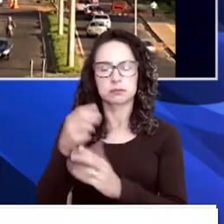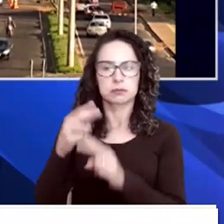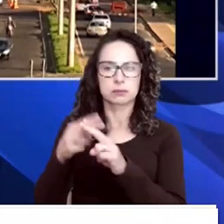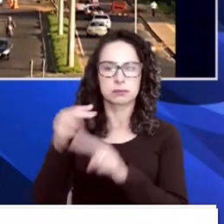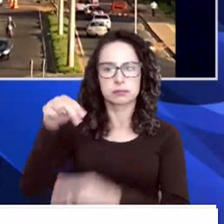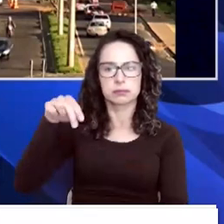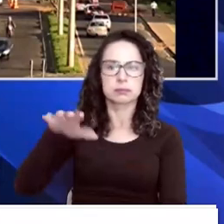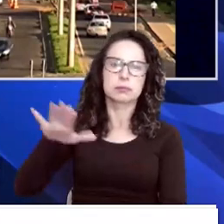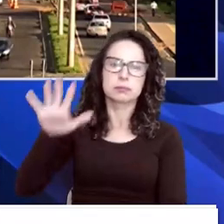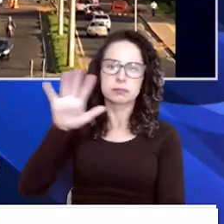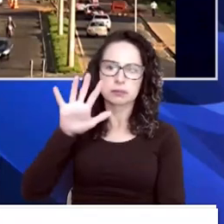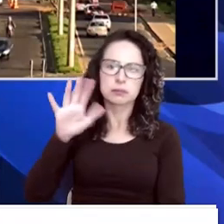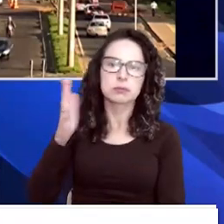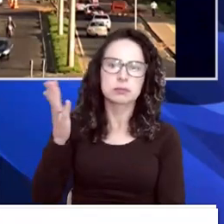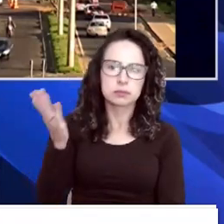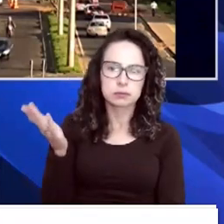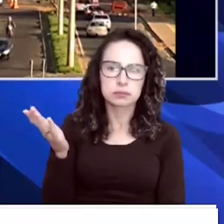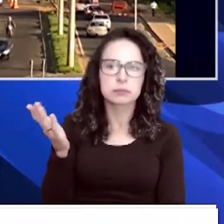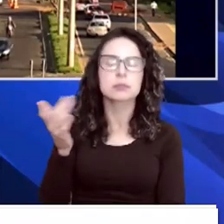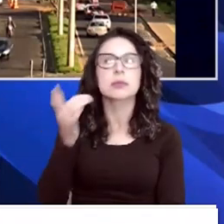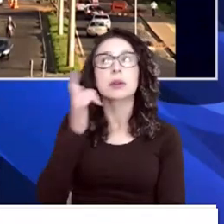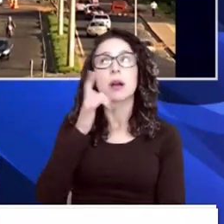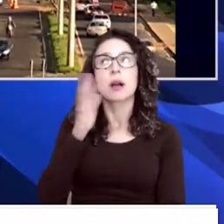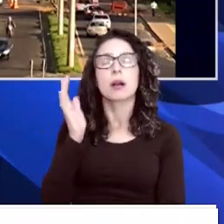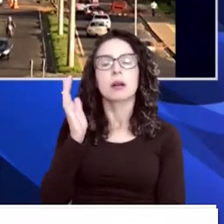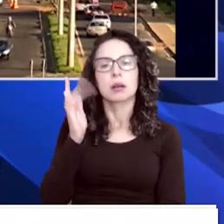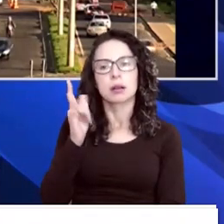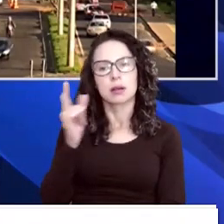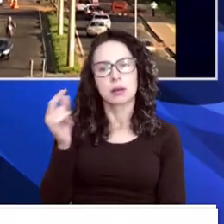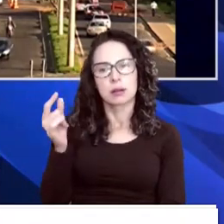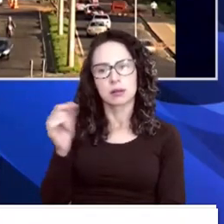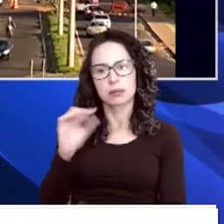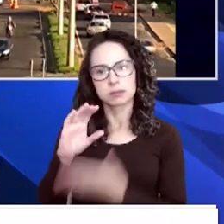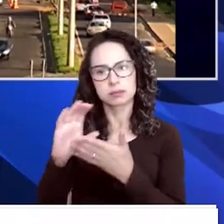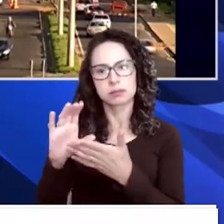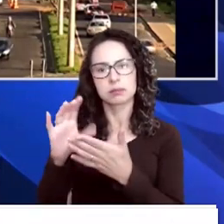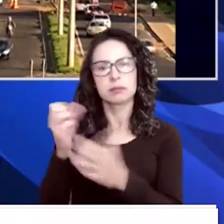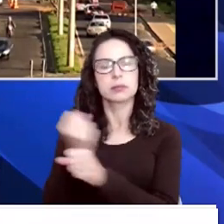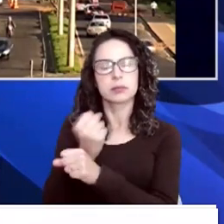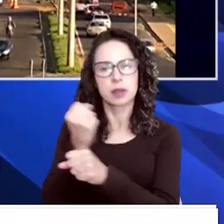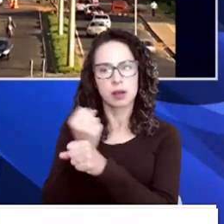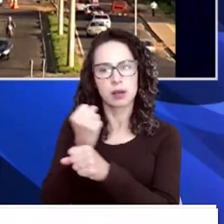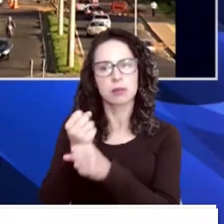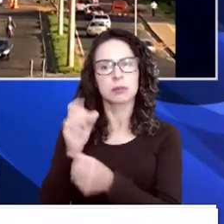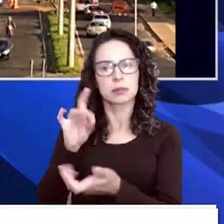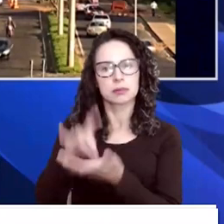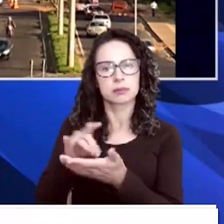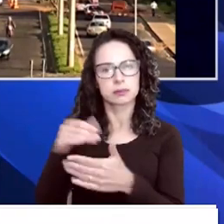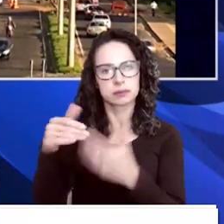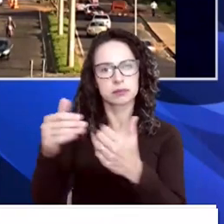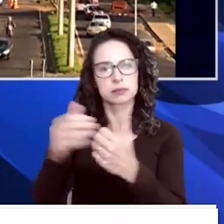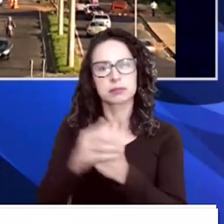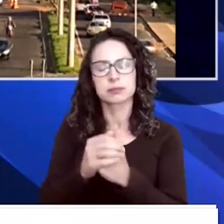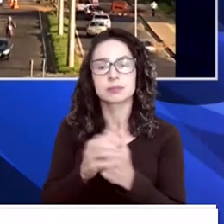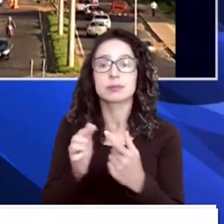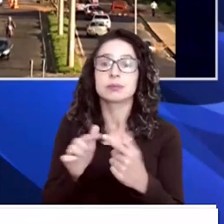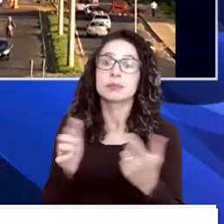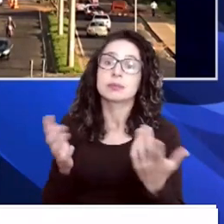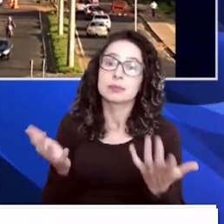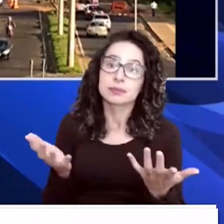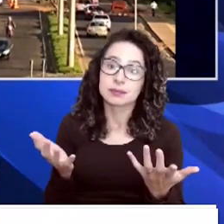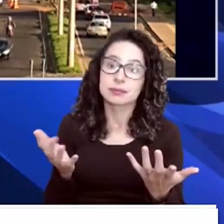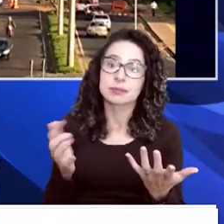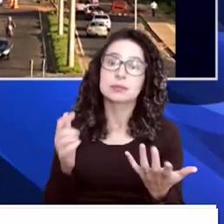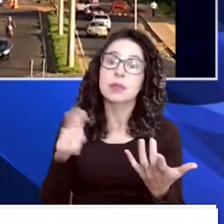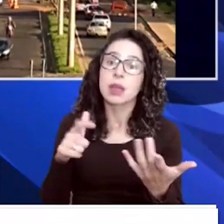e, graças a Deus, que o recurso saiu e a obra está sendo executada. Agora, é uma obra que